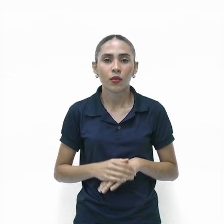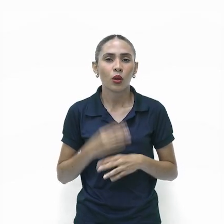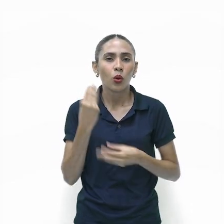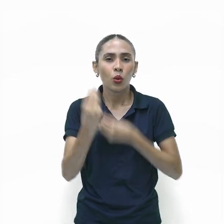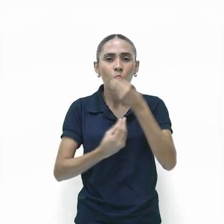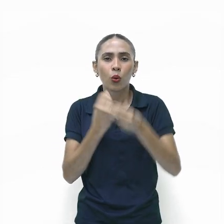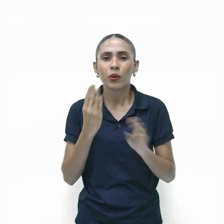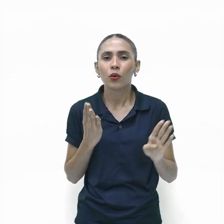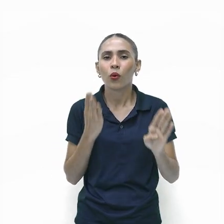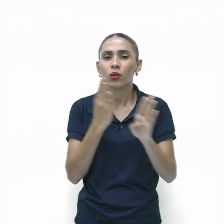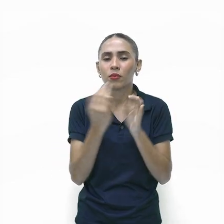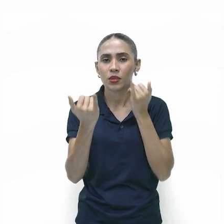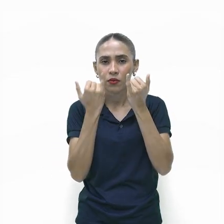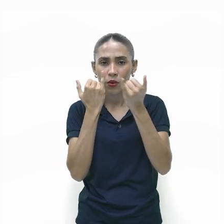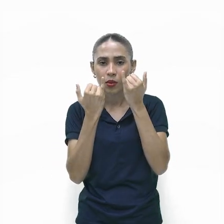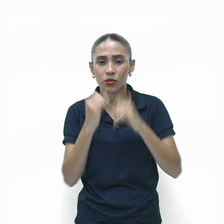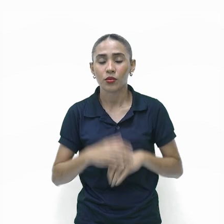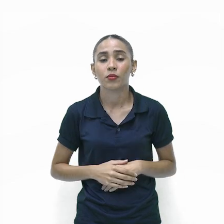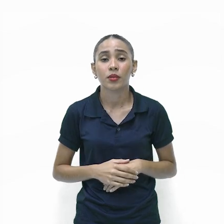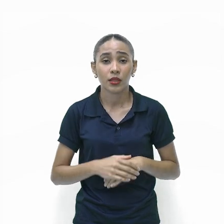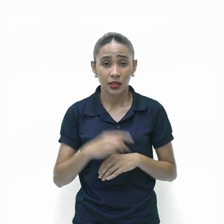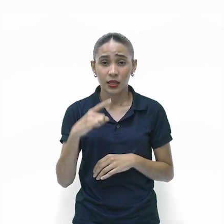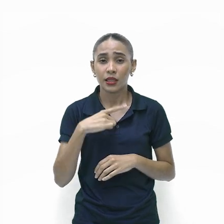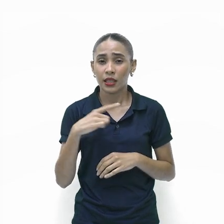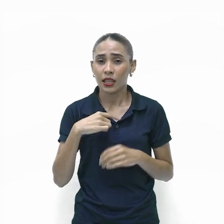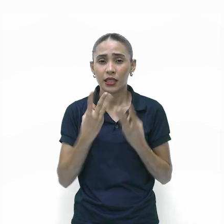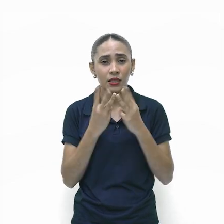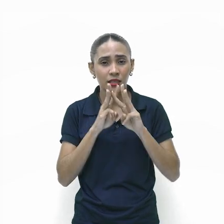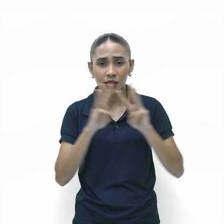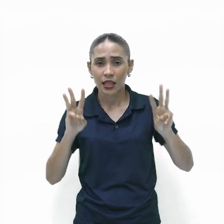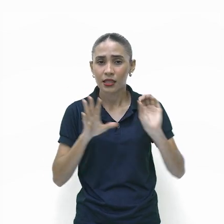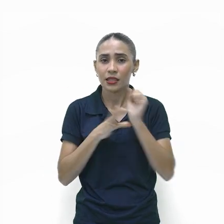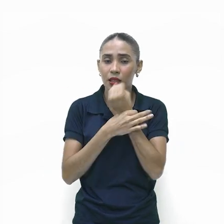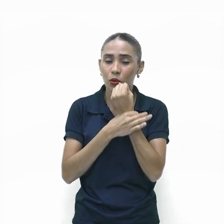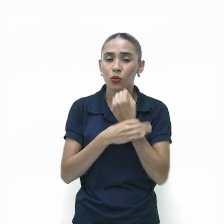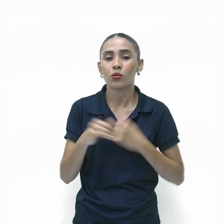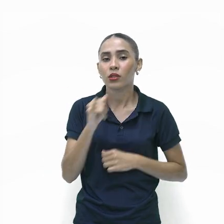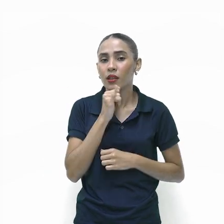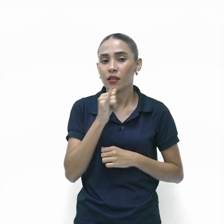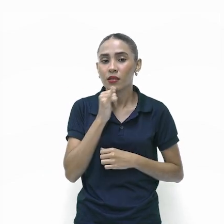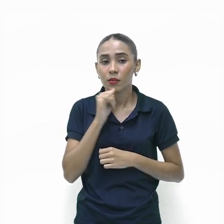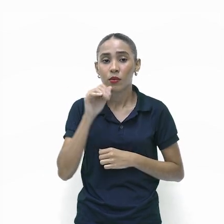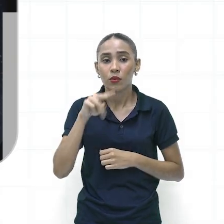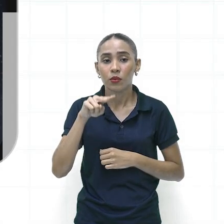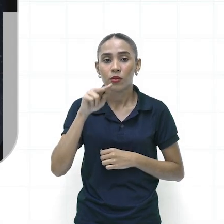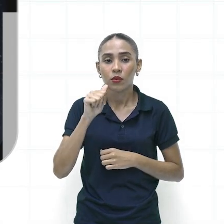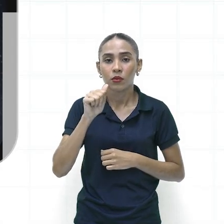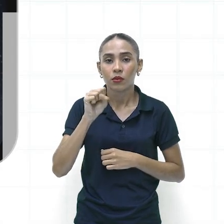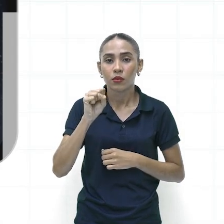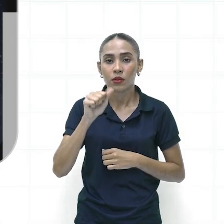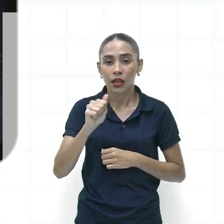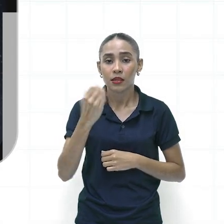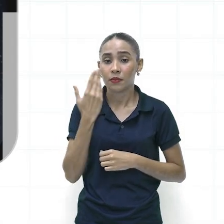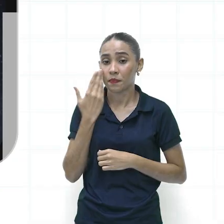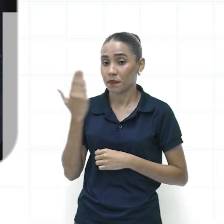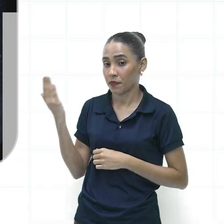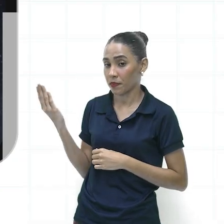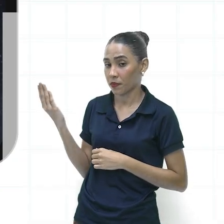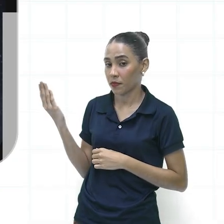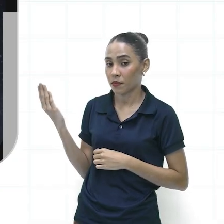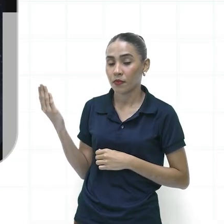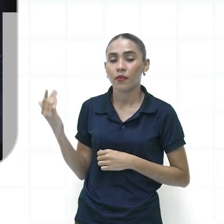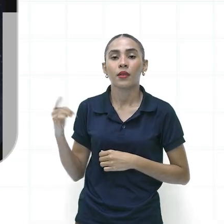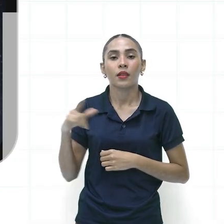De onde nós buscamos essas informações aí? Nós temos muitas fontes confiáveis, como, por exemplo, a NASA. Isso